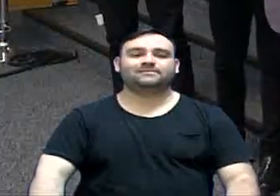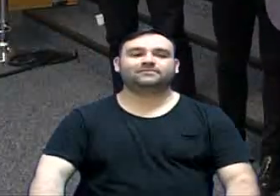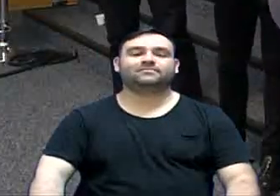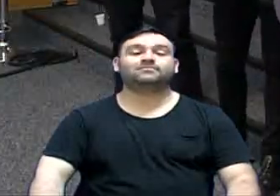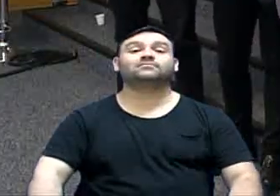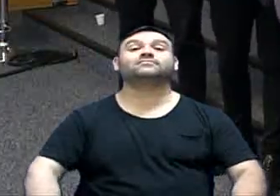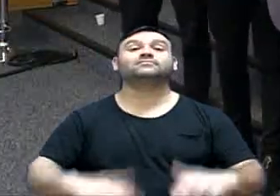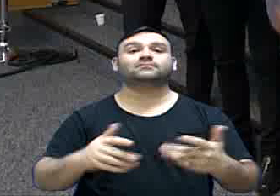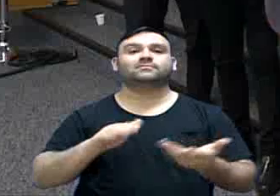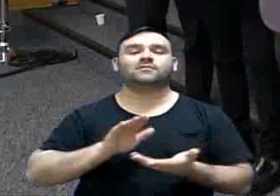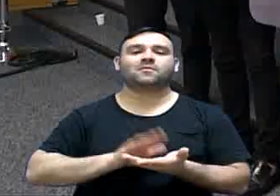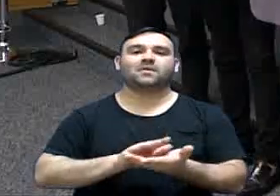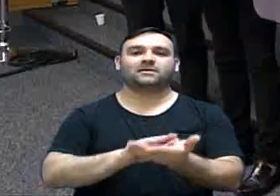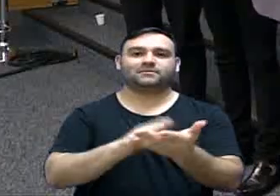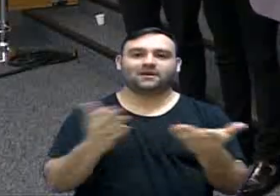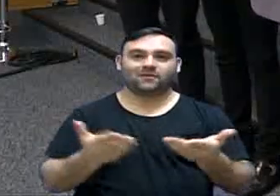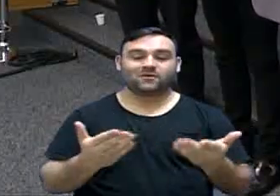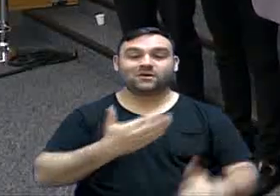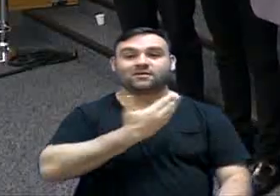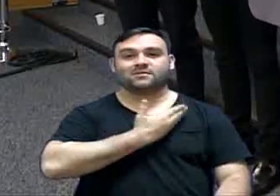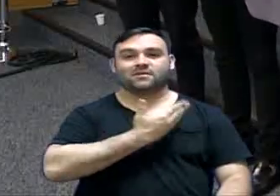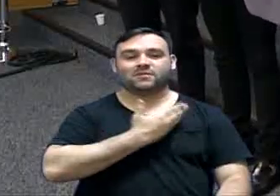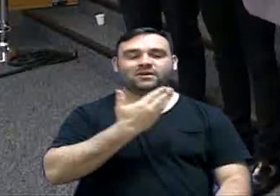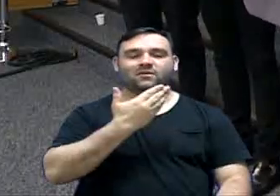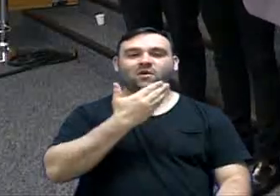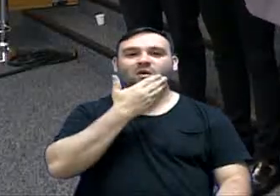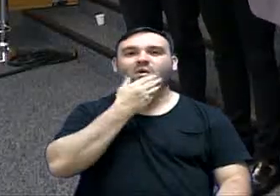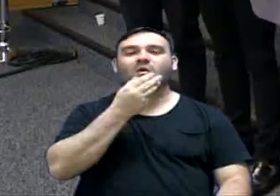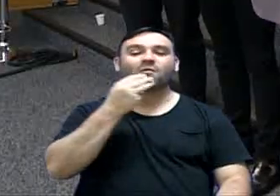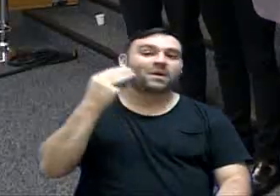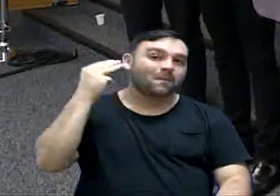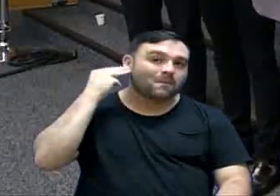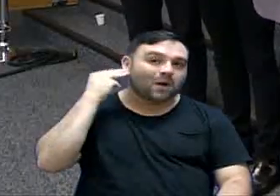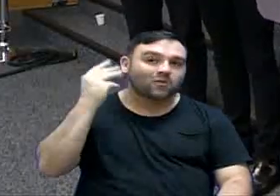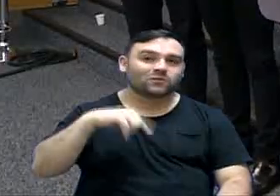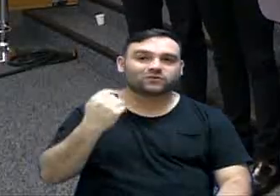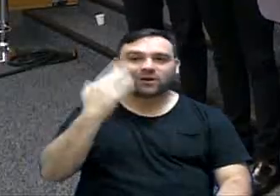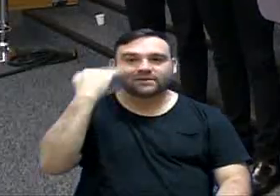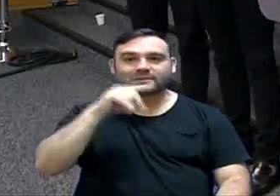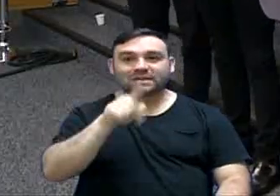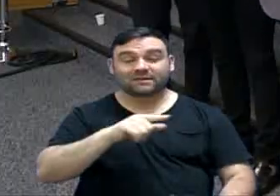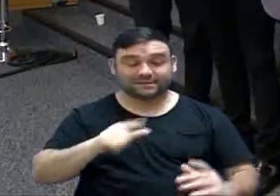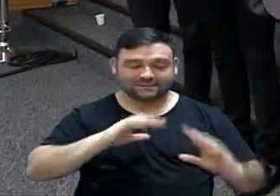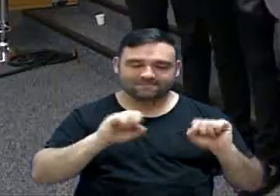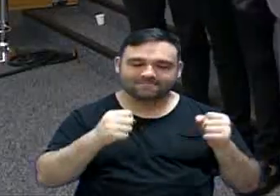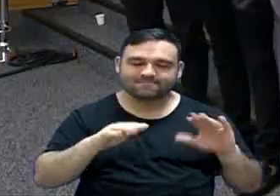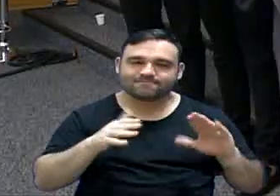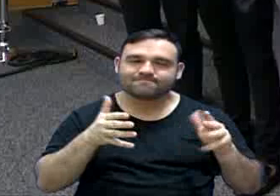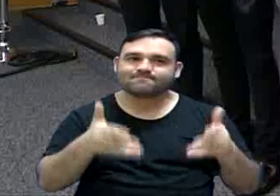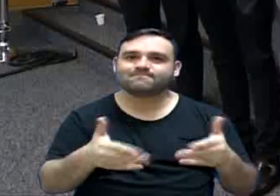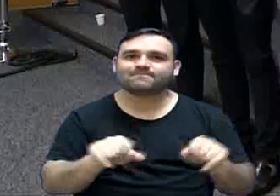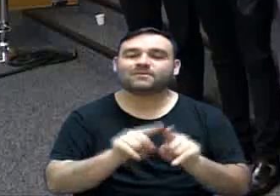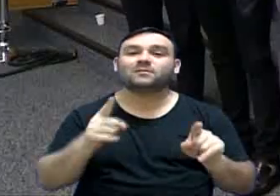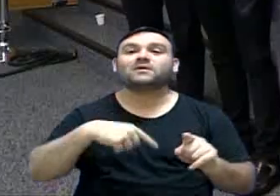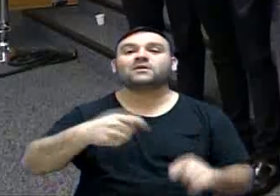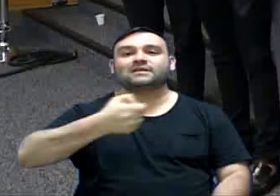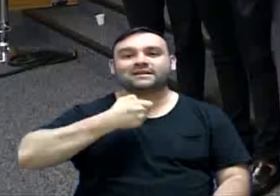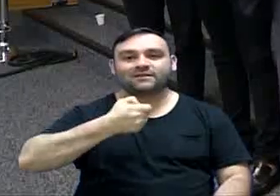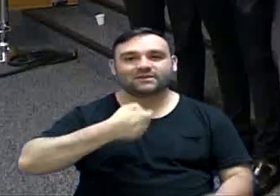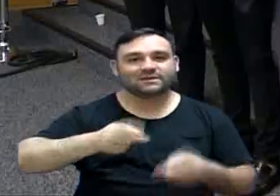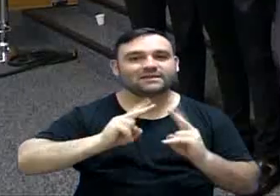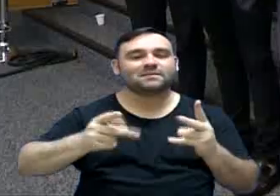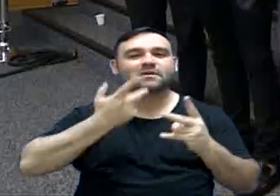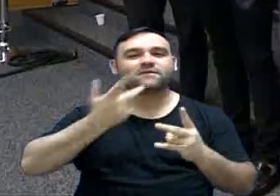Quero parabenizar nosso amigo Paulo, a gente sabe da sua dedicação, né? E eu sempre falo nas entrevistas que a